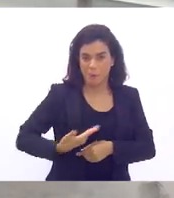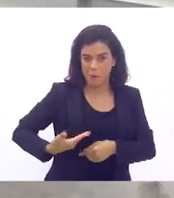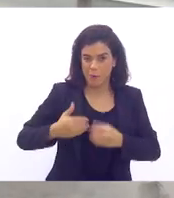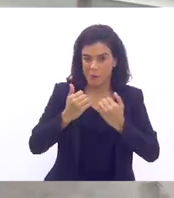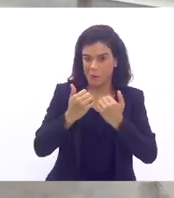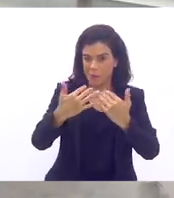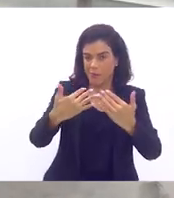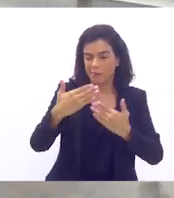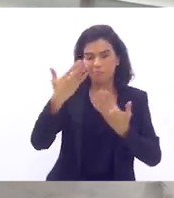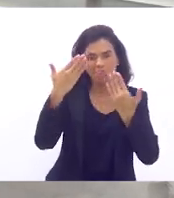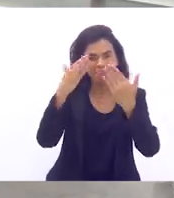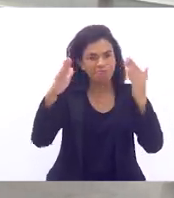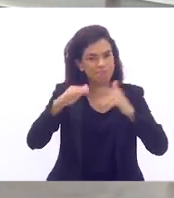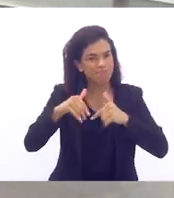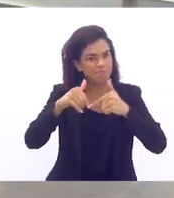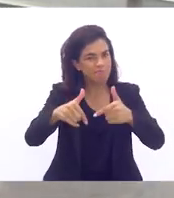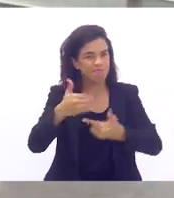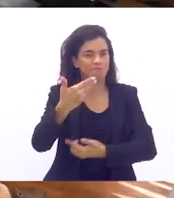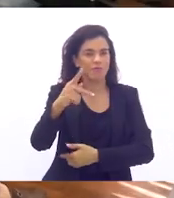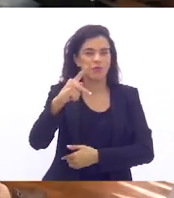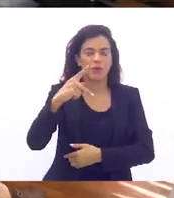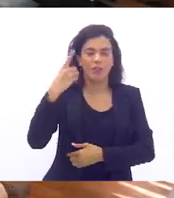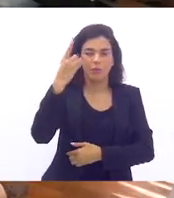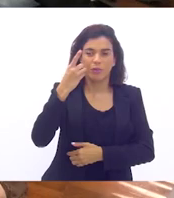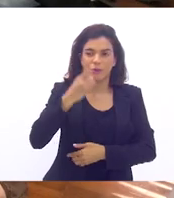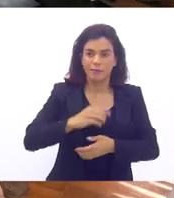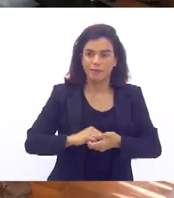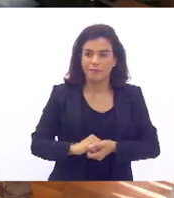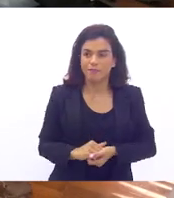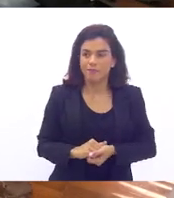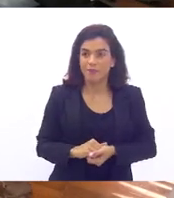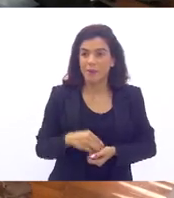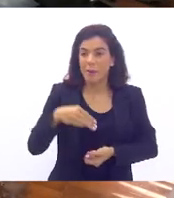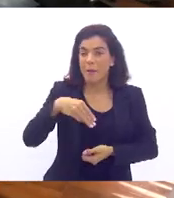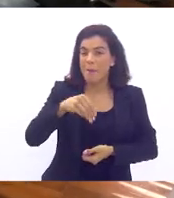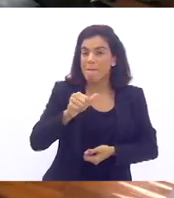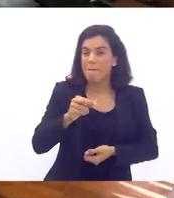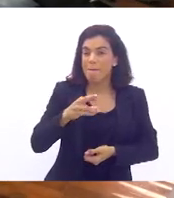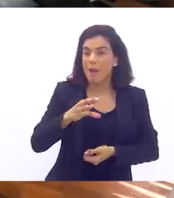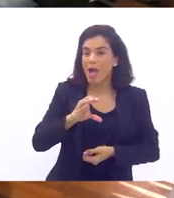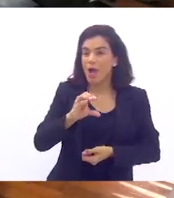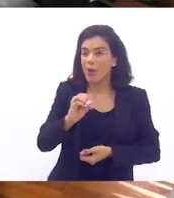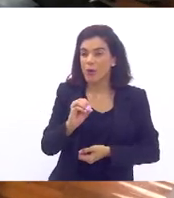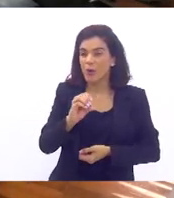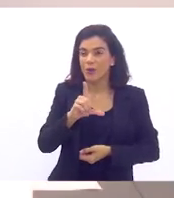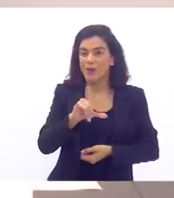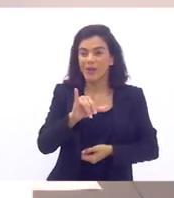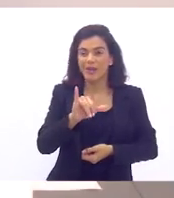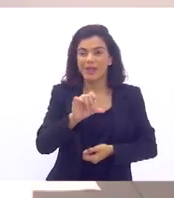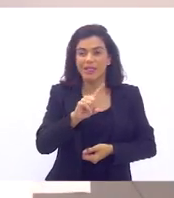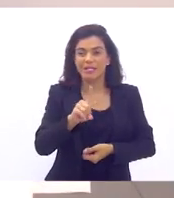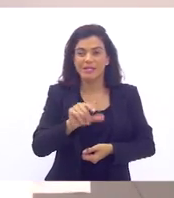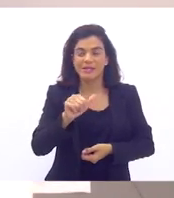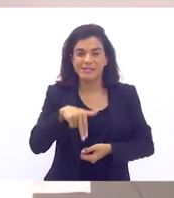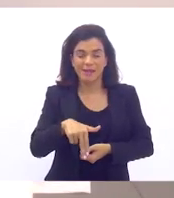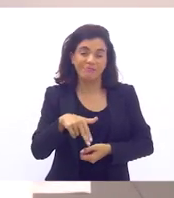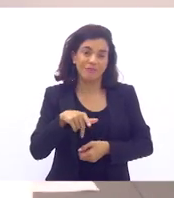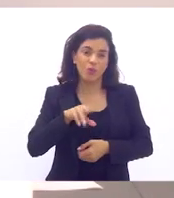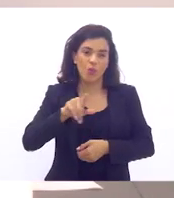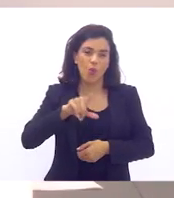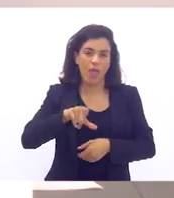parabéns pela sua atuação Deputado obrigado é médico é um médico ex ofício